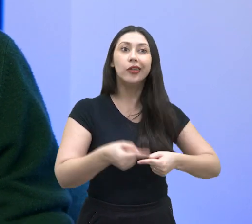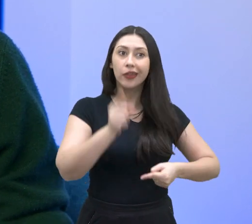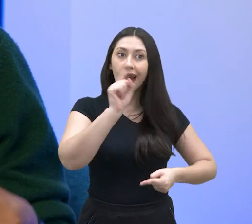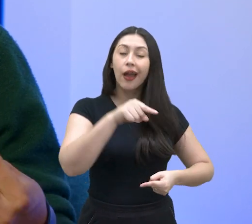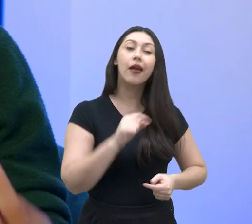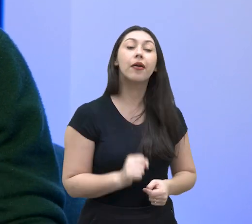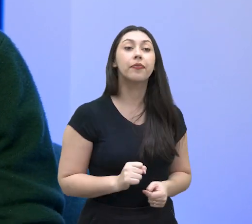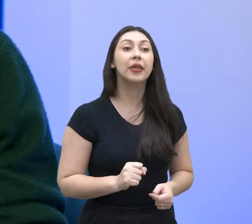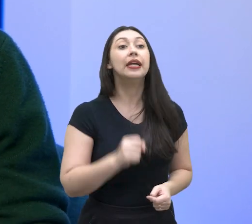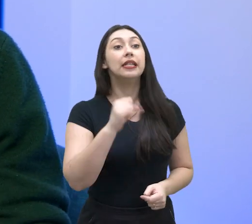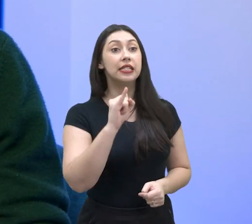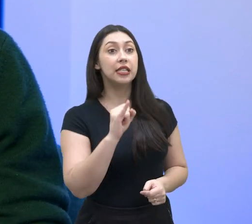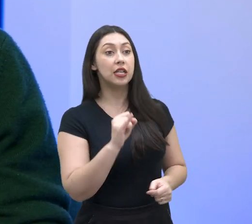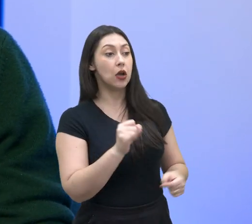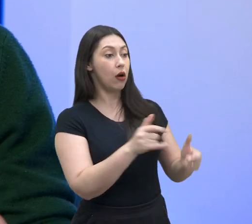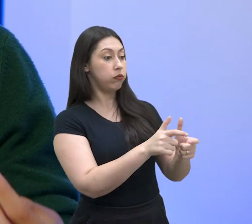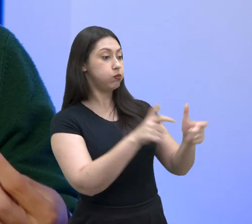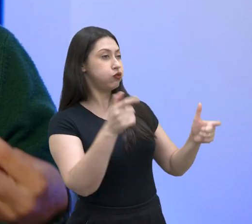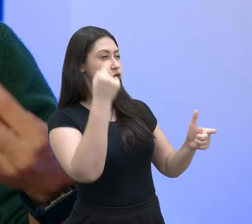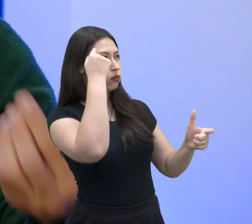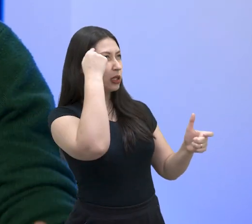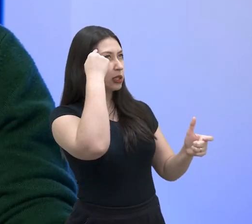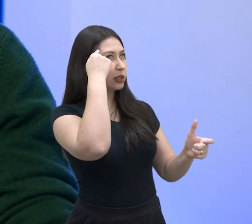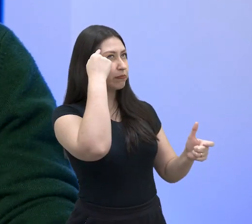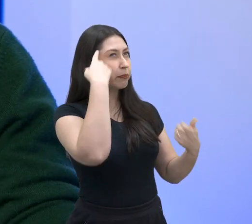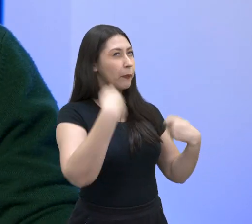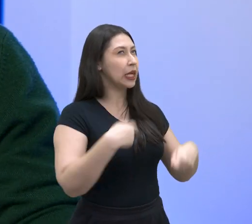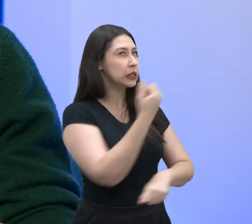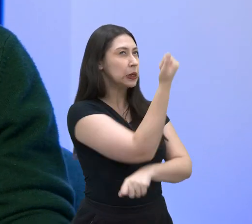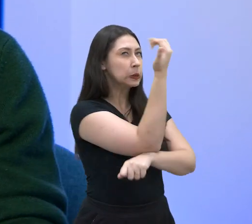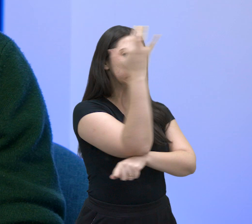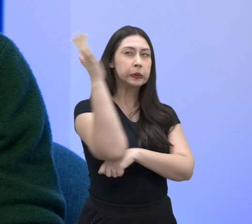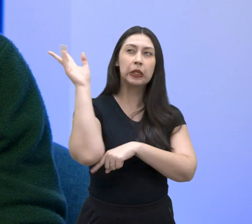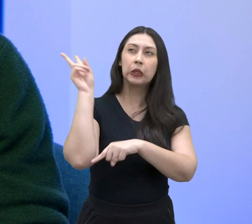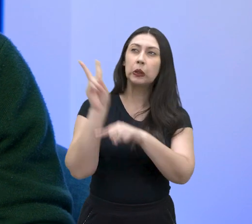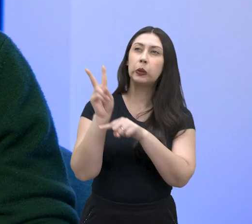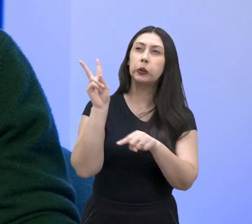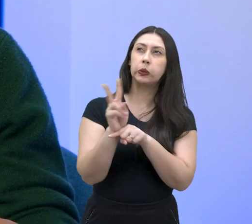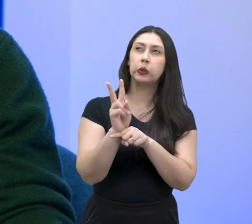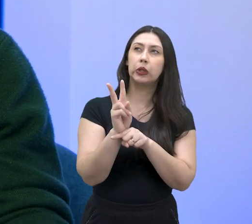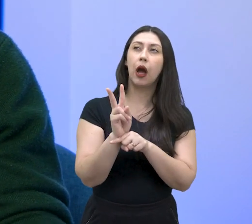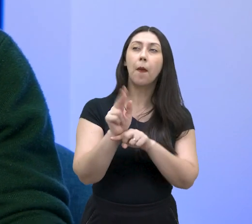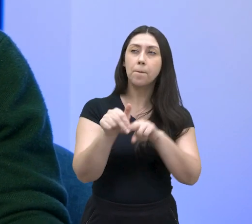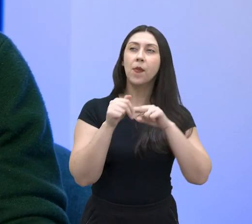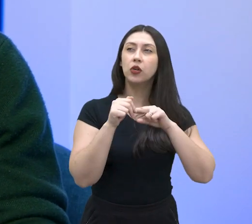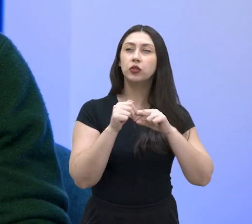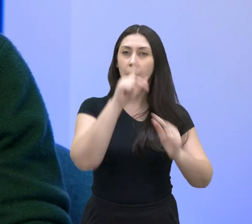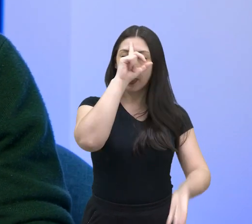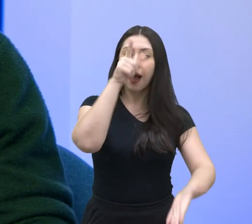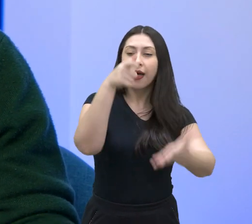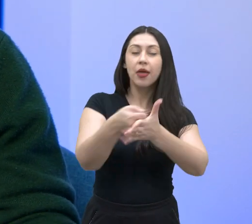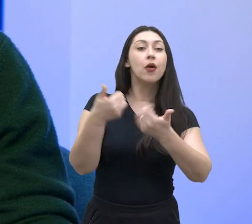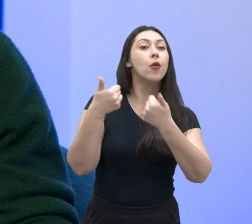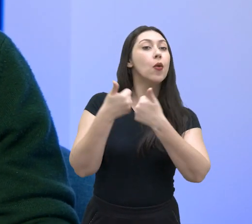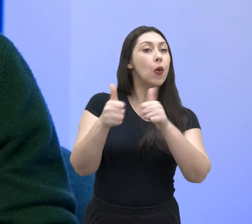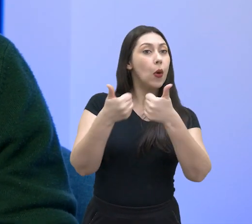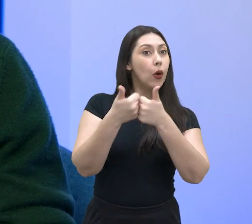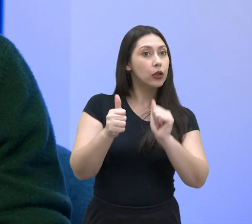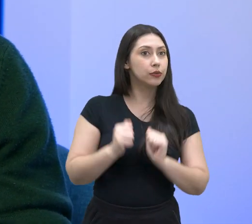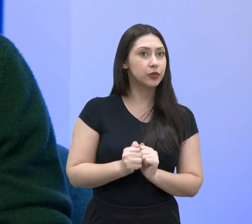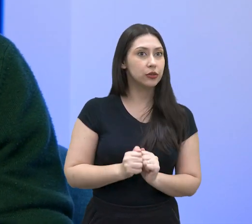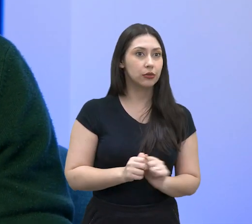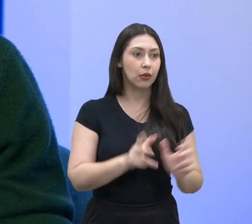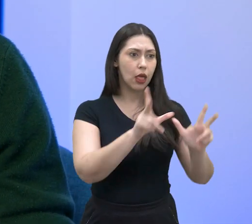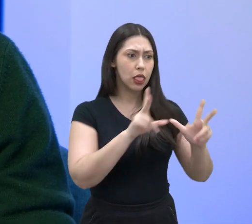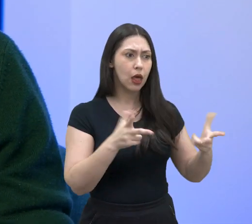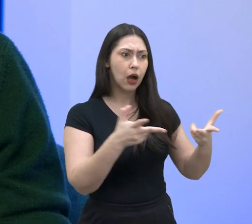uma pressão na Câmara, uma pressão nos políticos que fazem da política um emprego, né? Eu tenho uma pressão neles